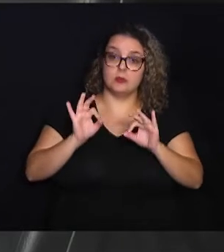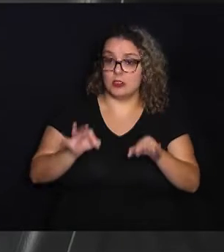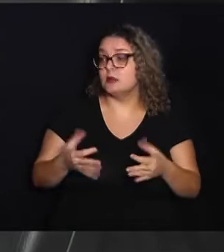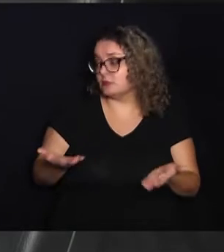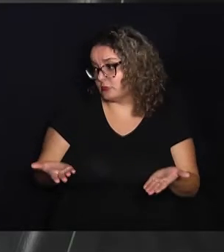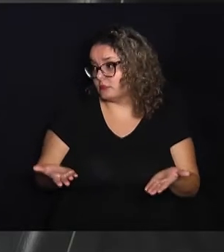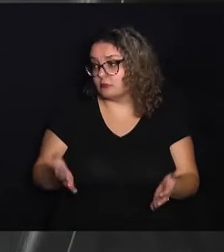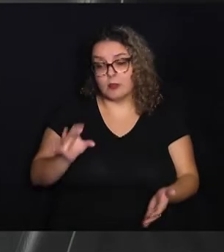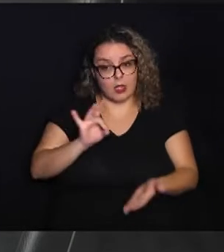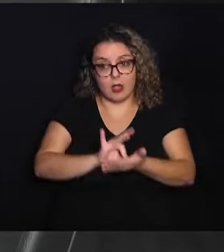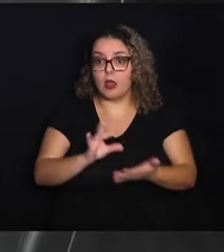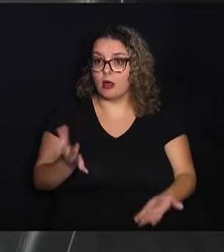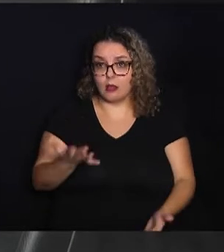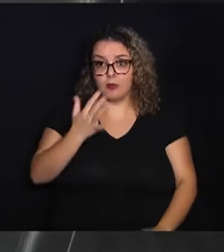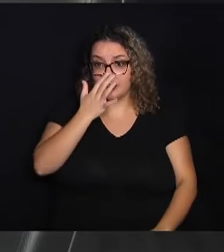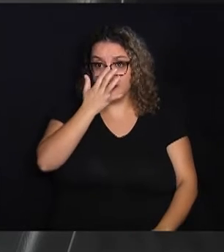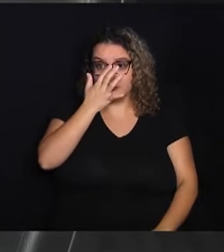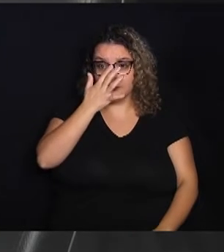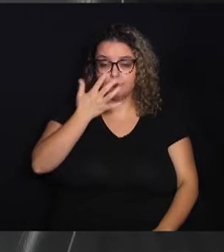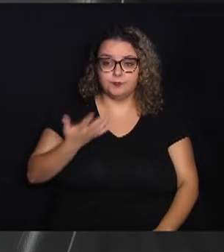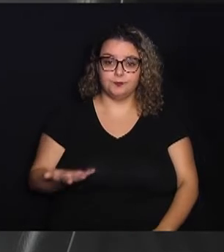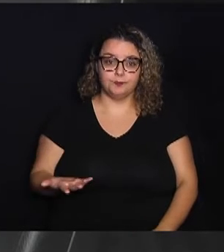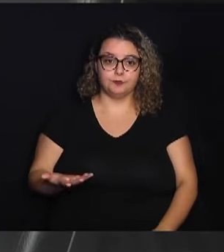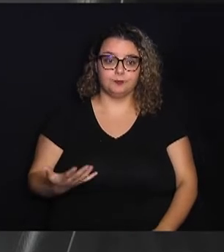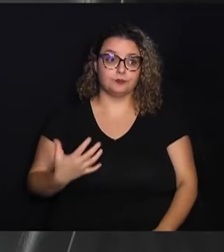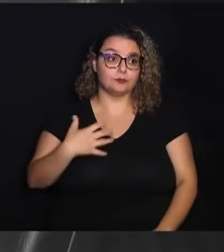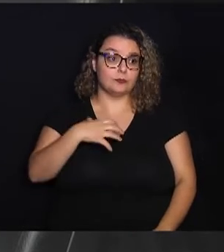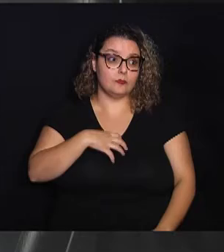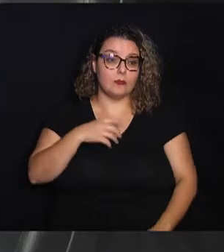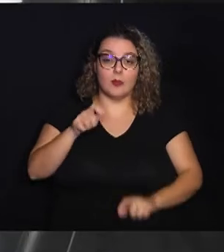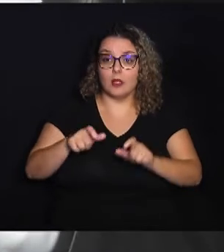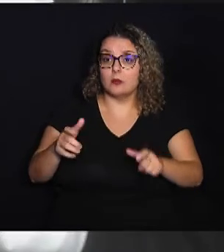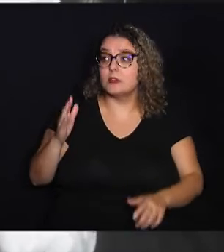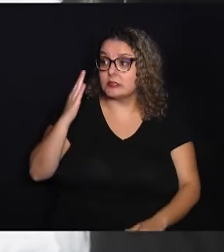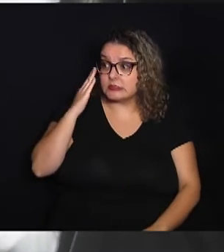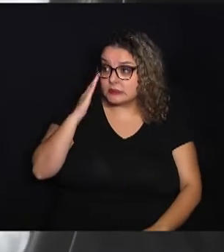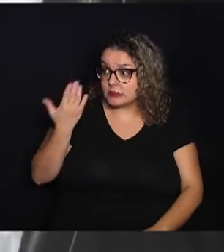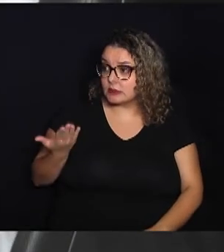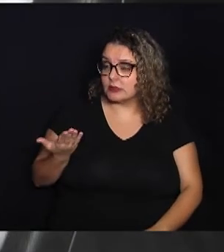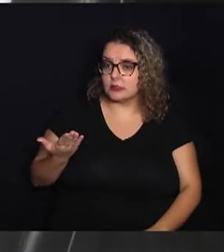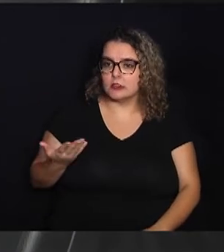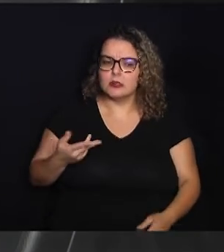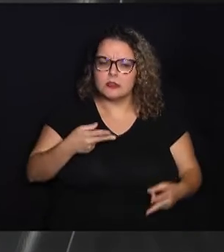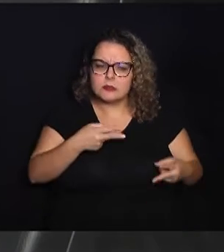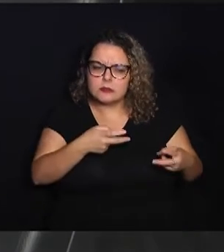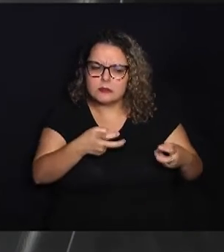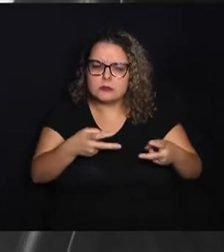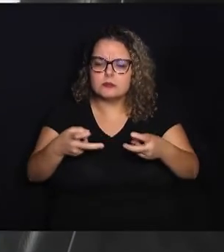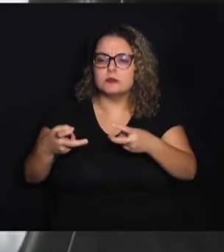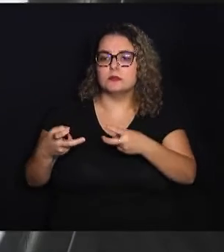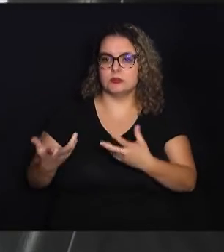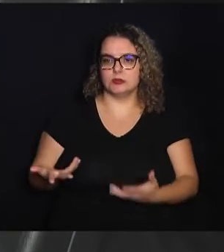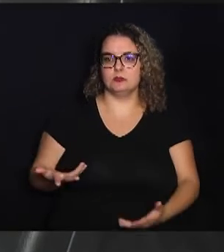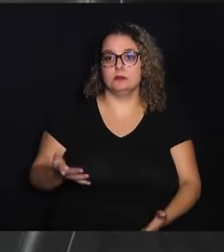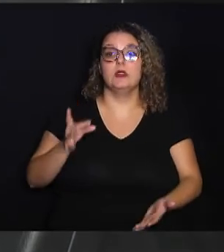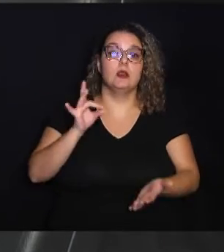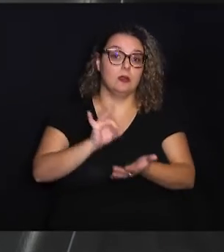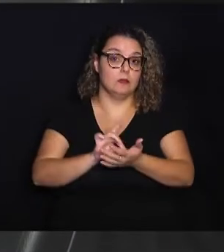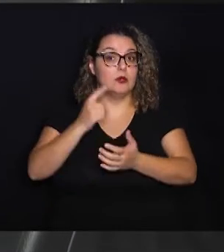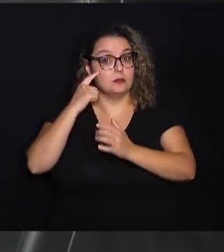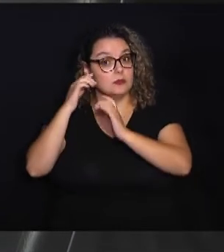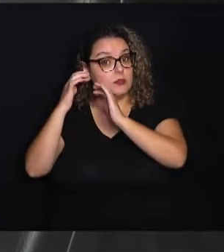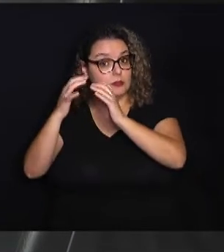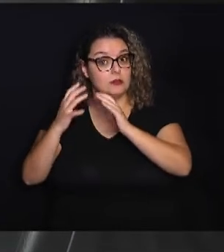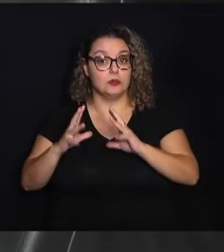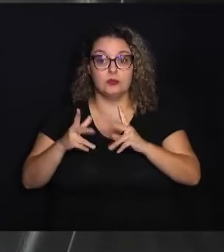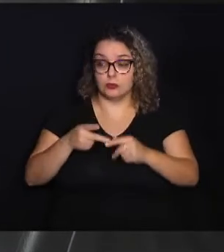passar é realmente passar, né, de uma maneira que as pessoas possam entender, possam observar e realmente refletir aquilo que a gente